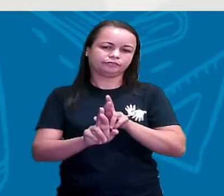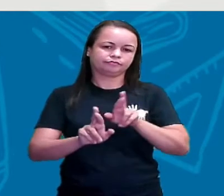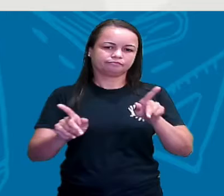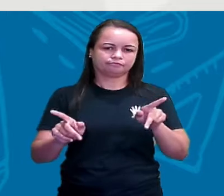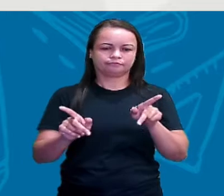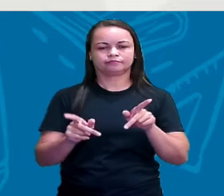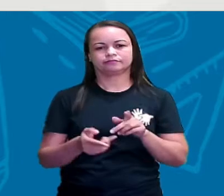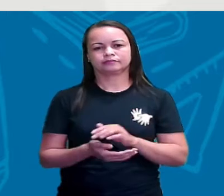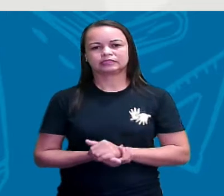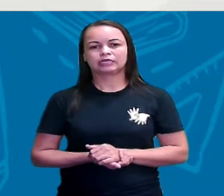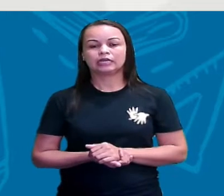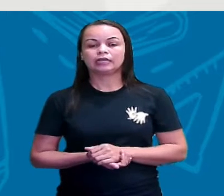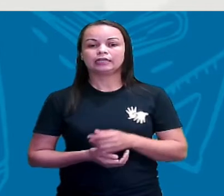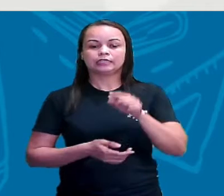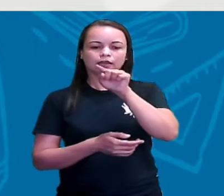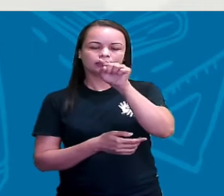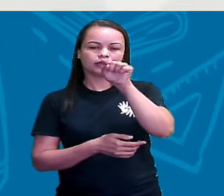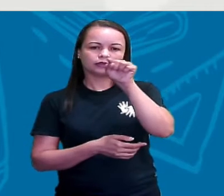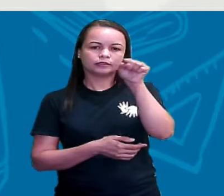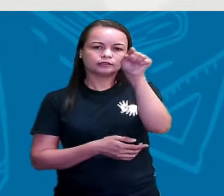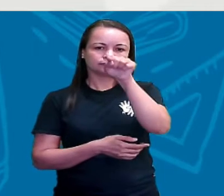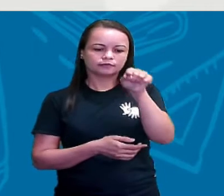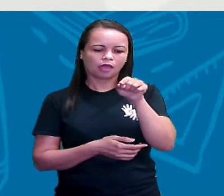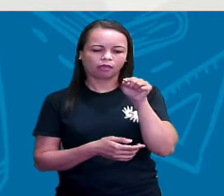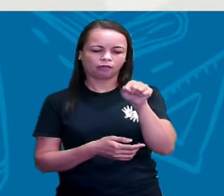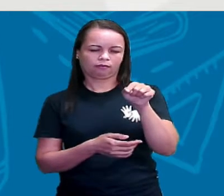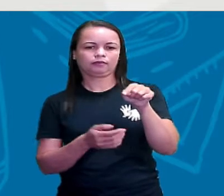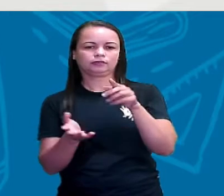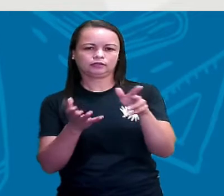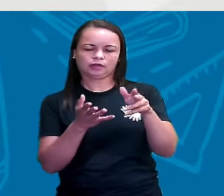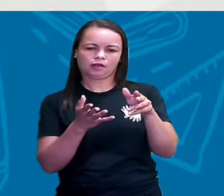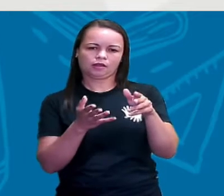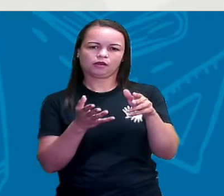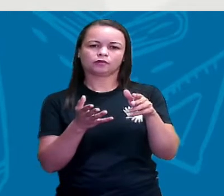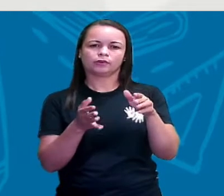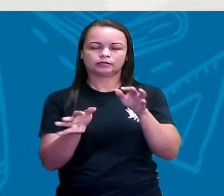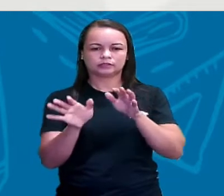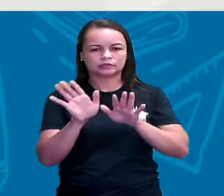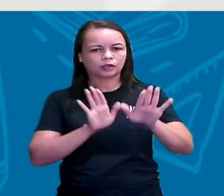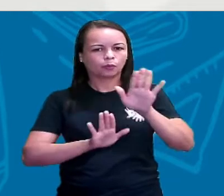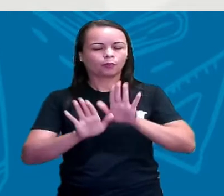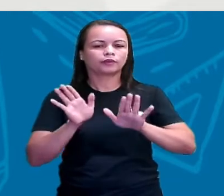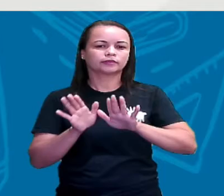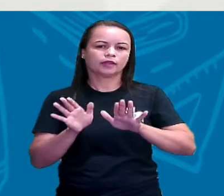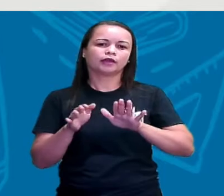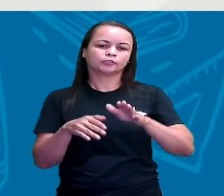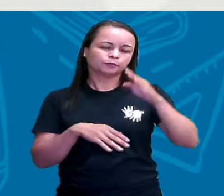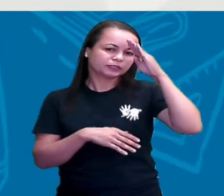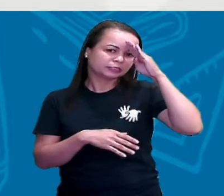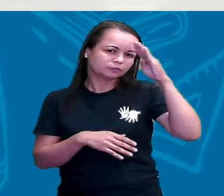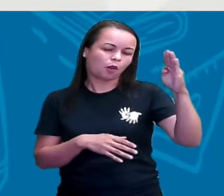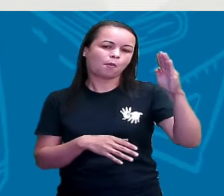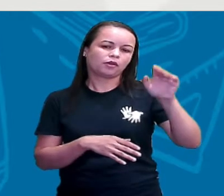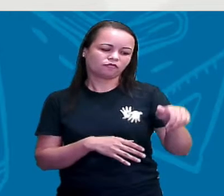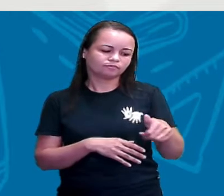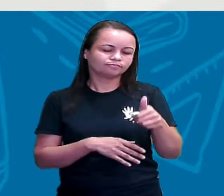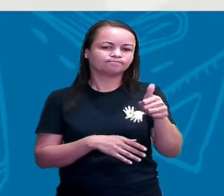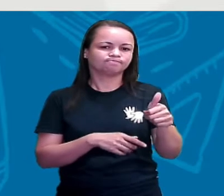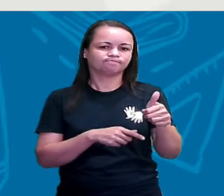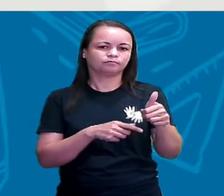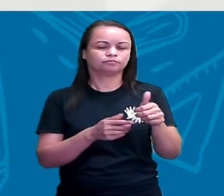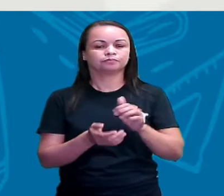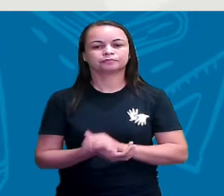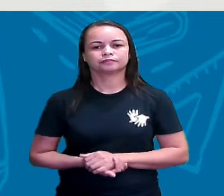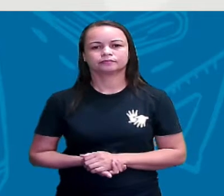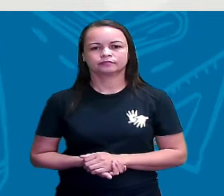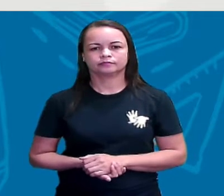fly? Então, a gente tem que ter cuidado principalmente com os verbos irregulares na forma afirmativa.